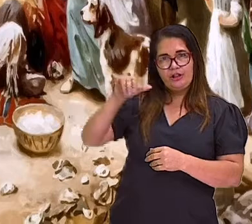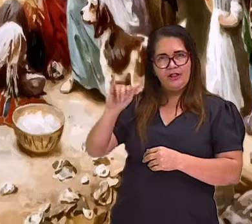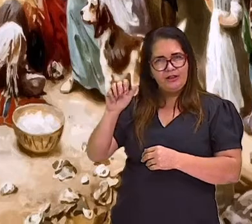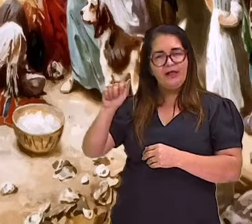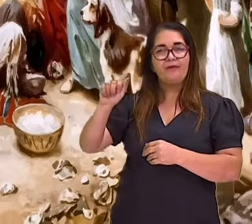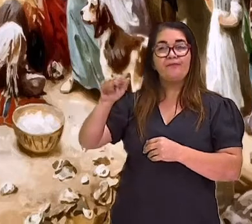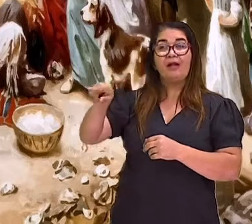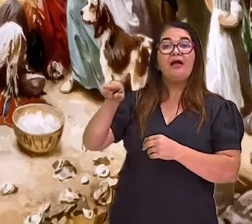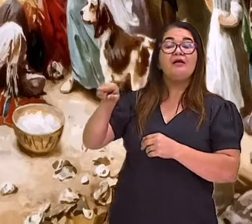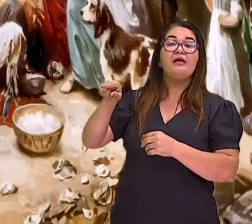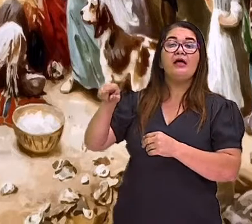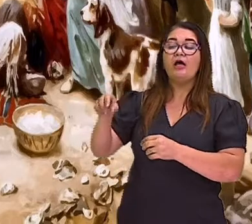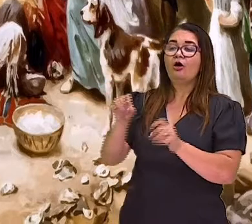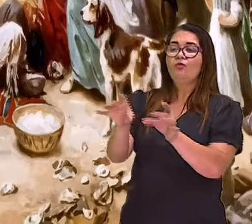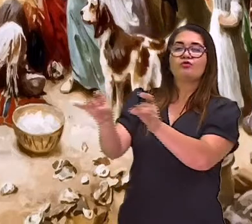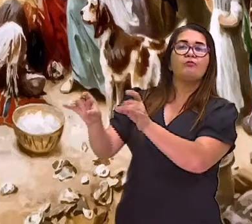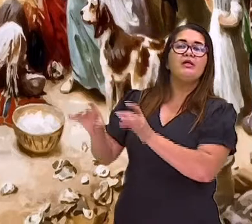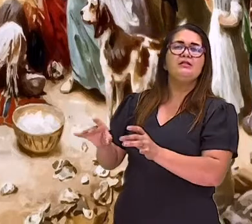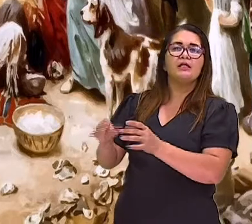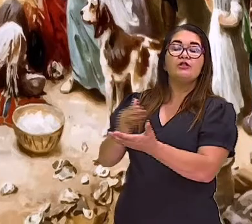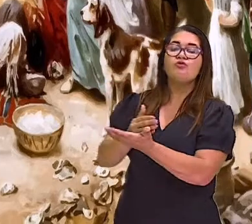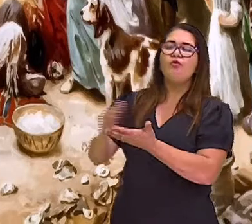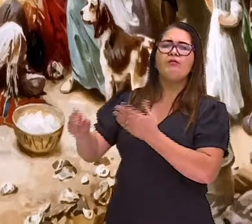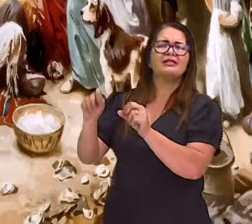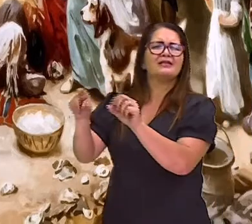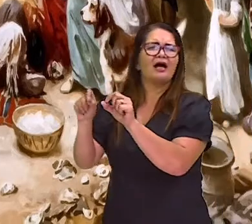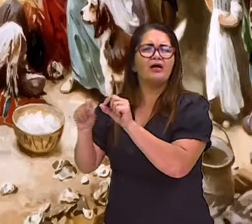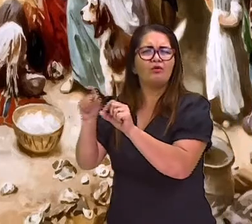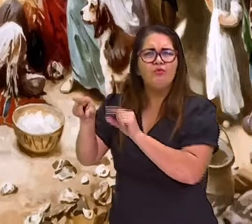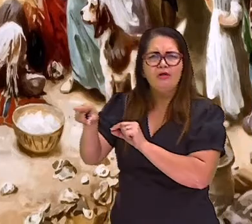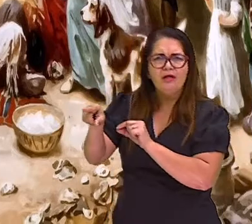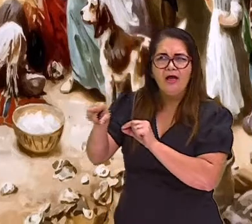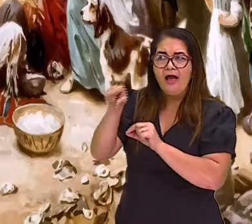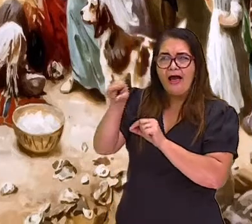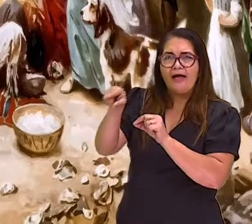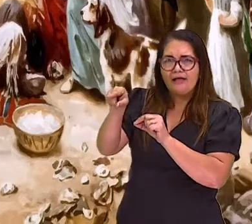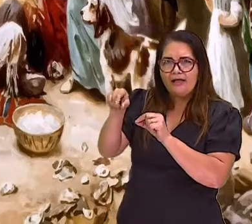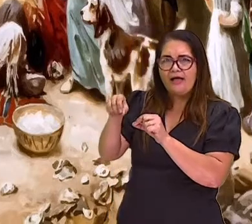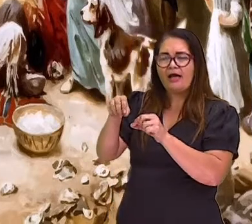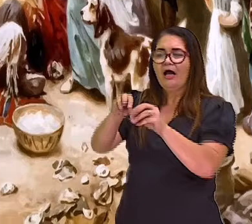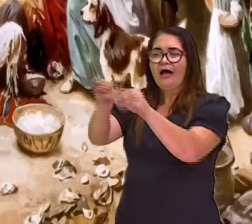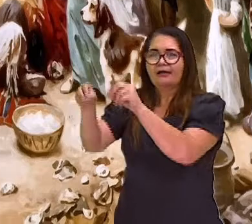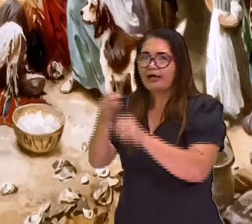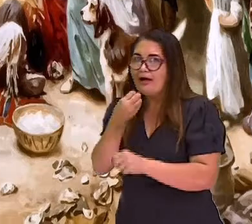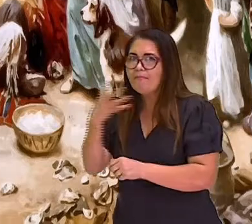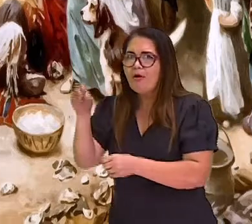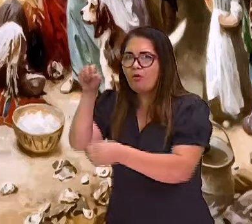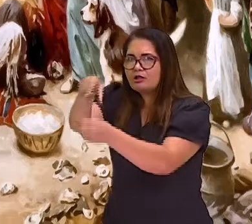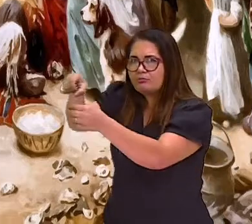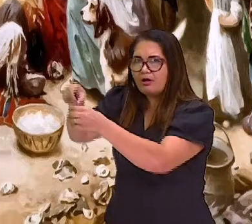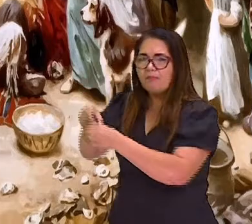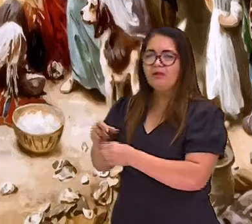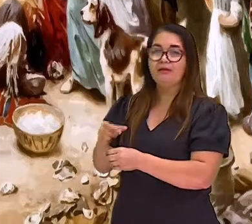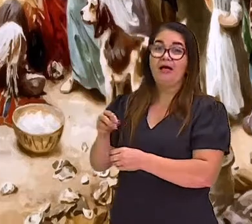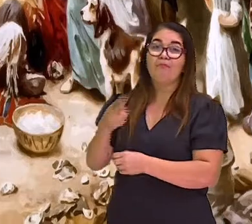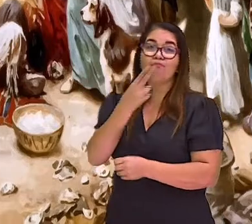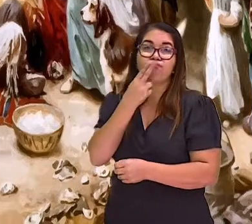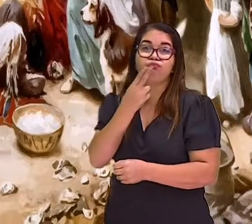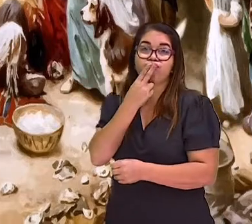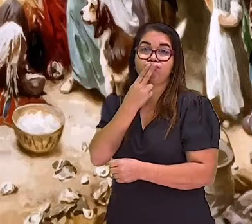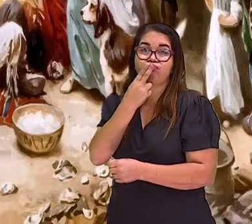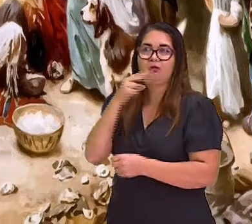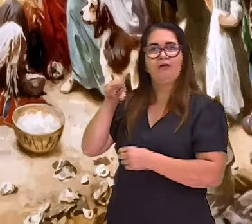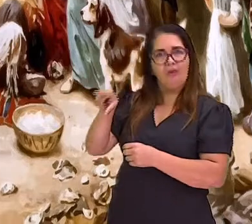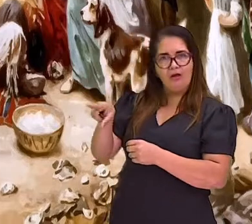ao mercado europeu. Ao perceber o sucesso dessa colônia, os ingleses passaram a investir